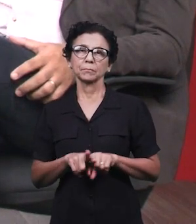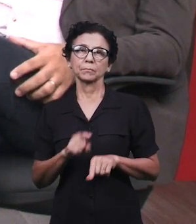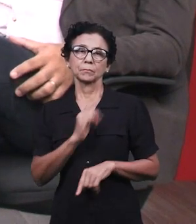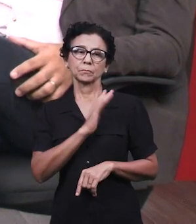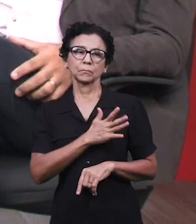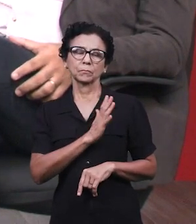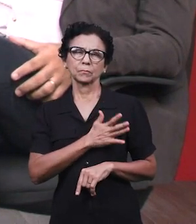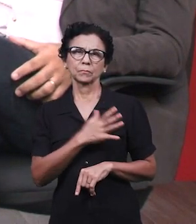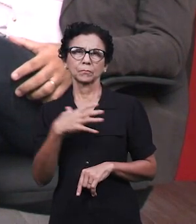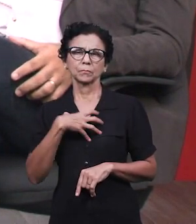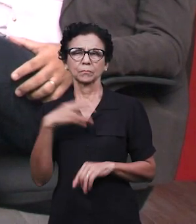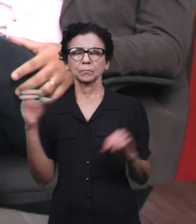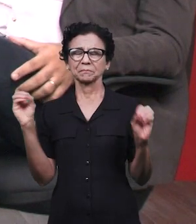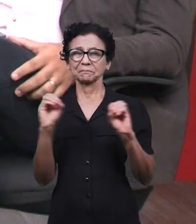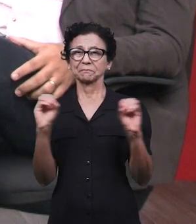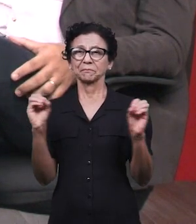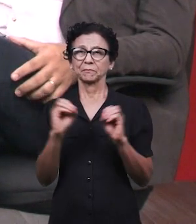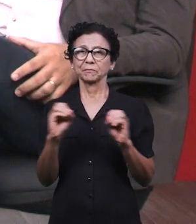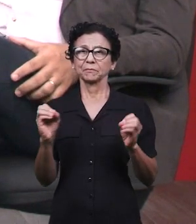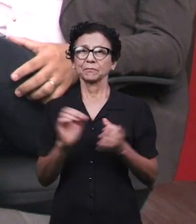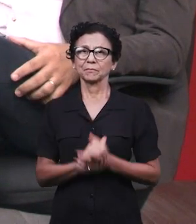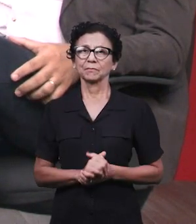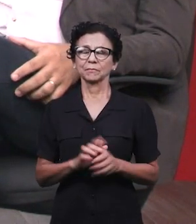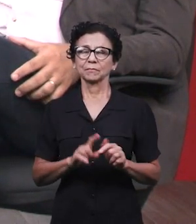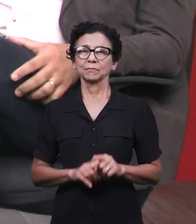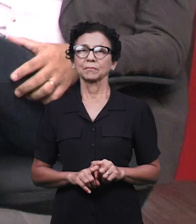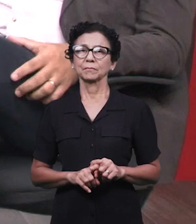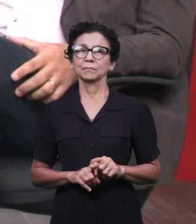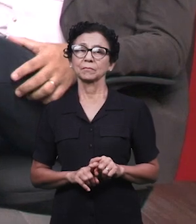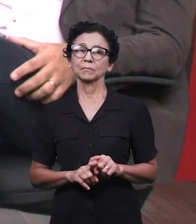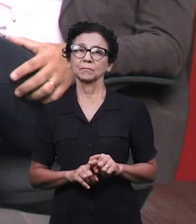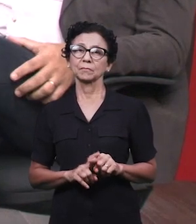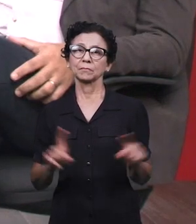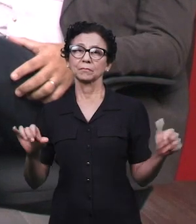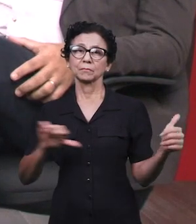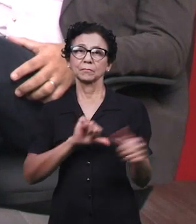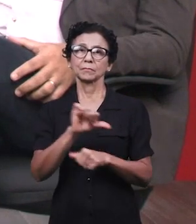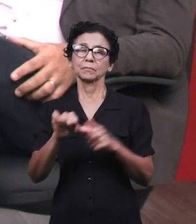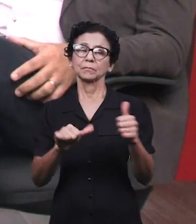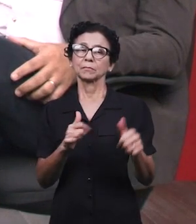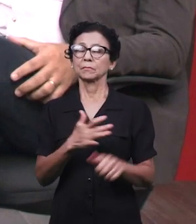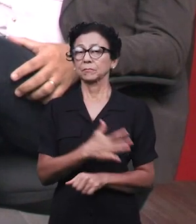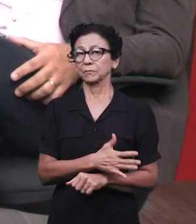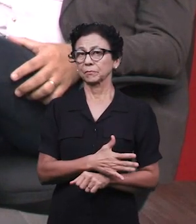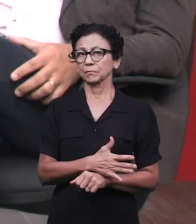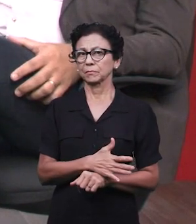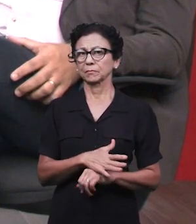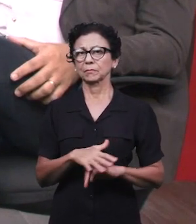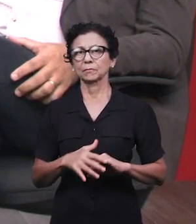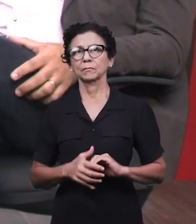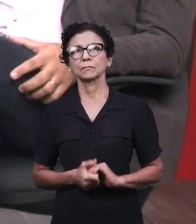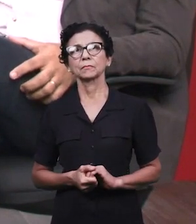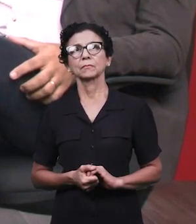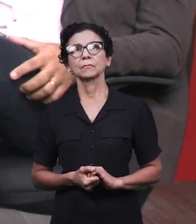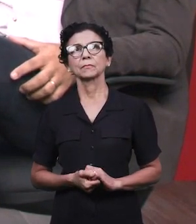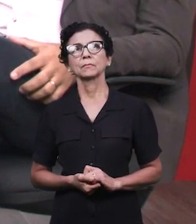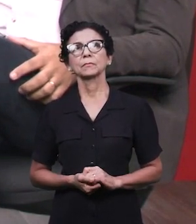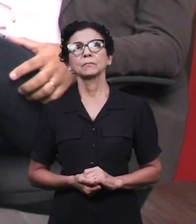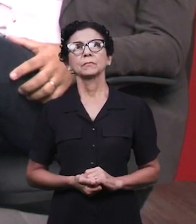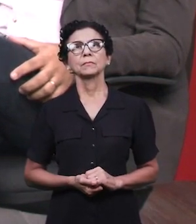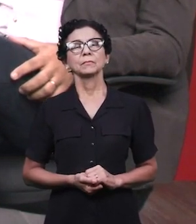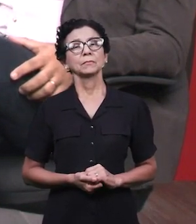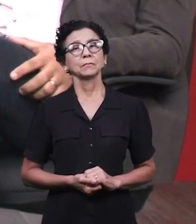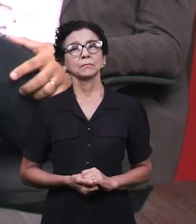se convertam e os cure. Que palavra que o Senhor deu ali, né,